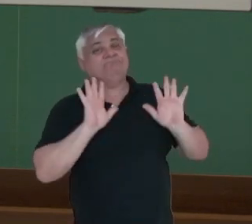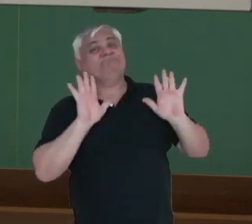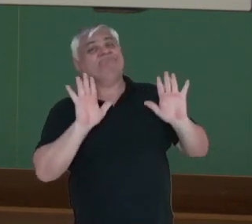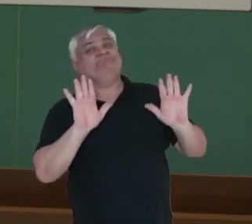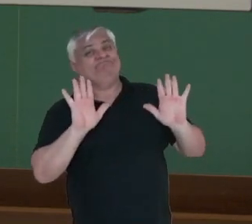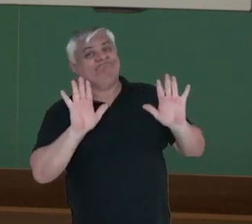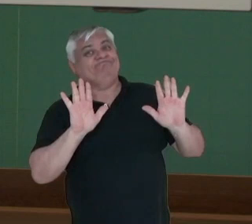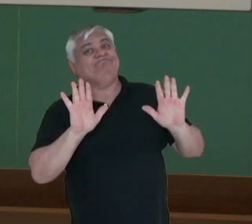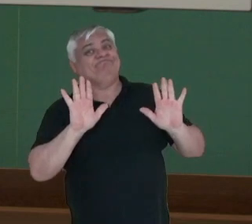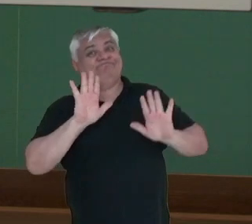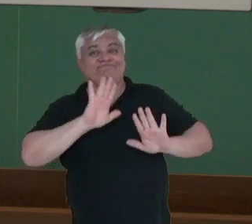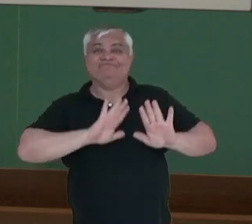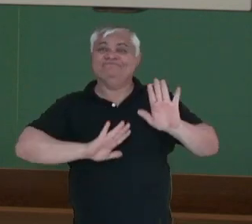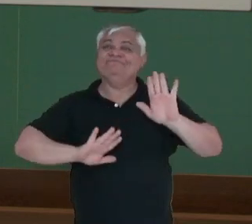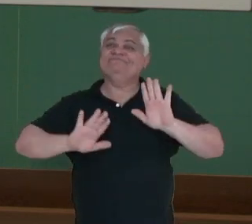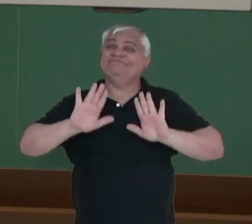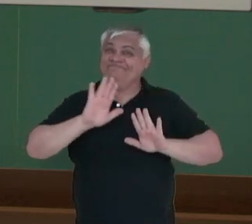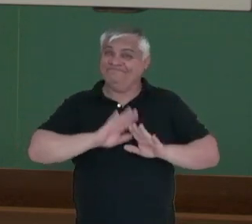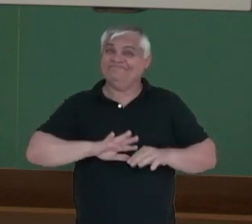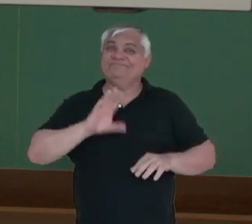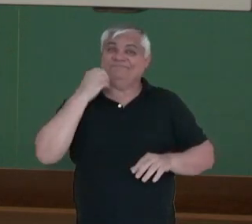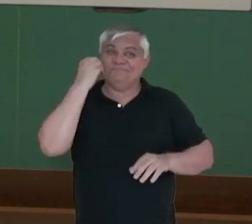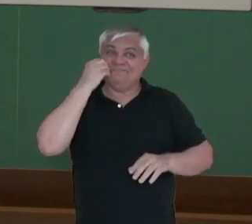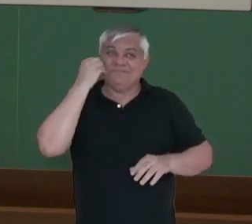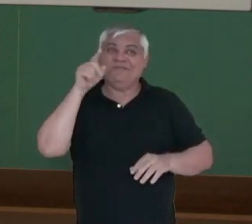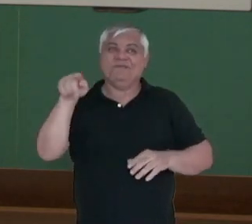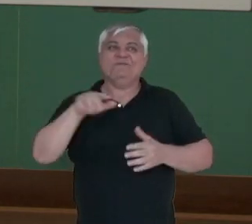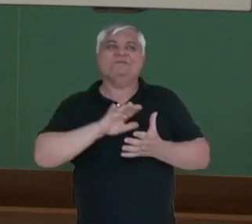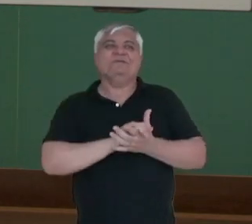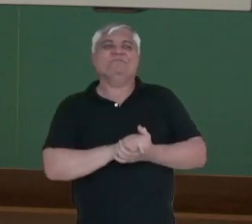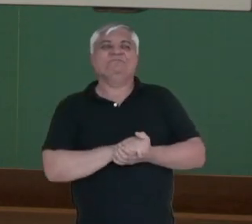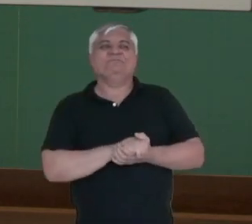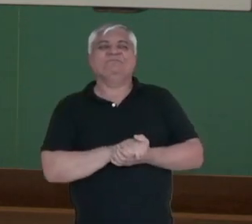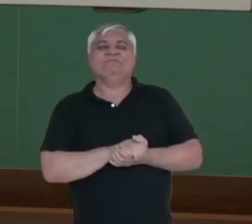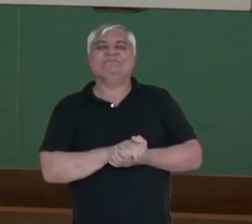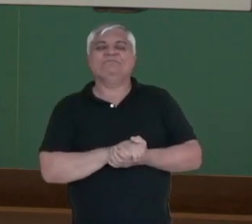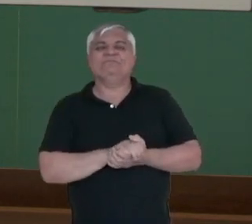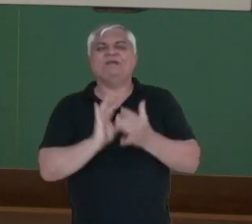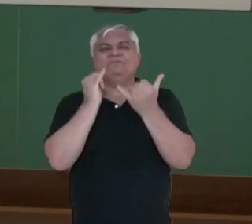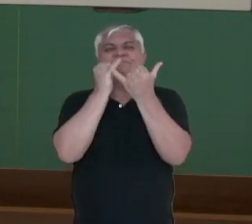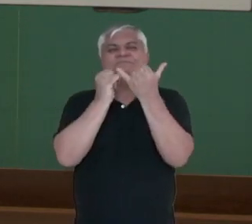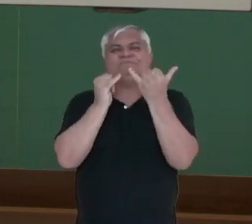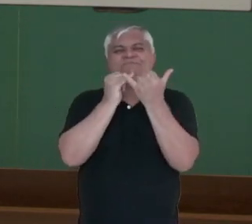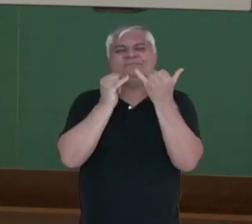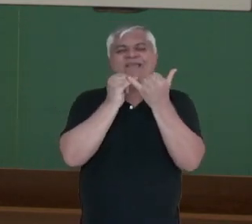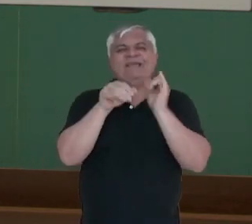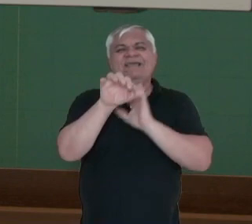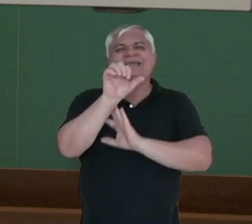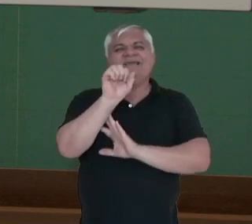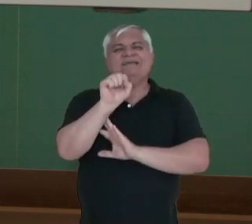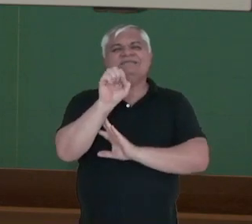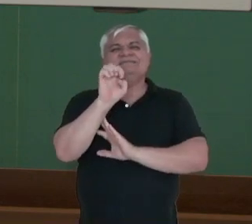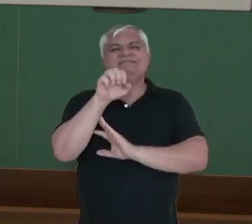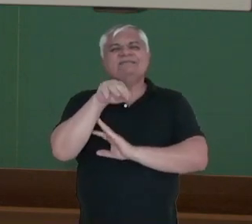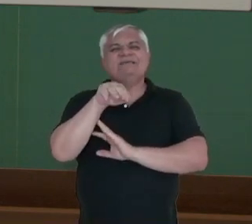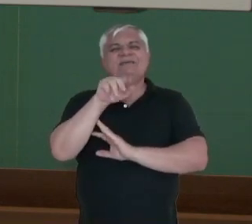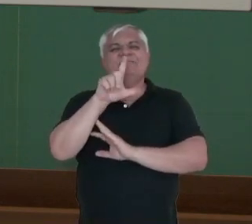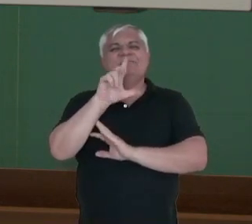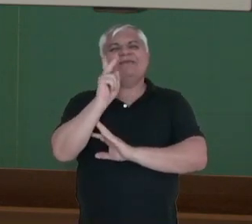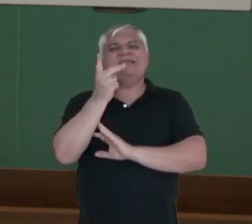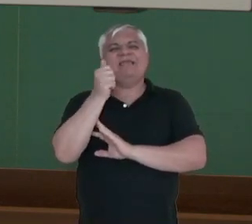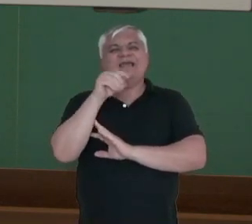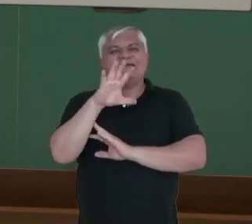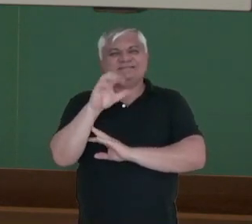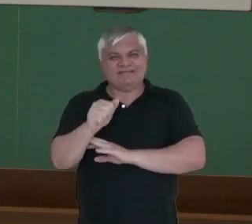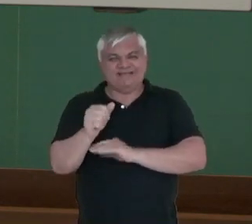mais cético do Hume, certo? O princípio de semelhança também é um princípio bastante interessante. Vejam